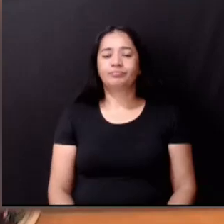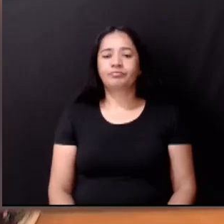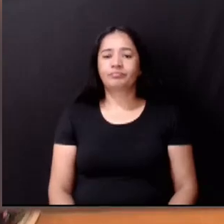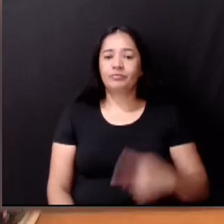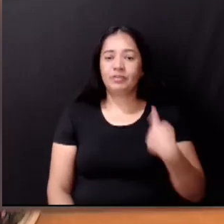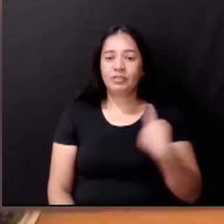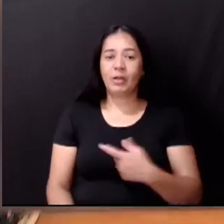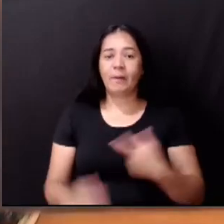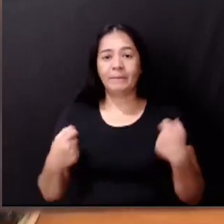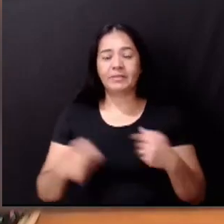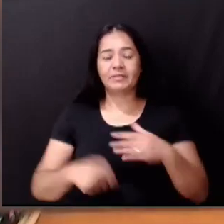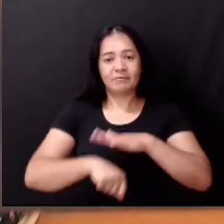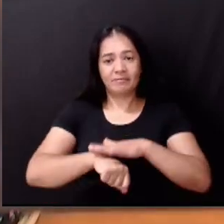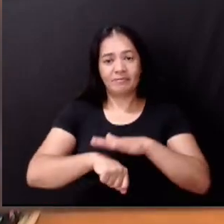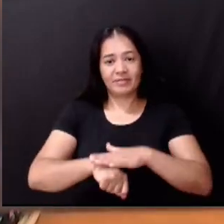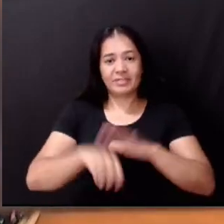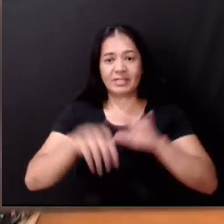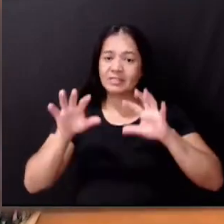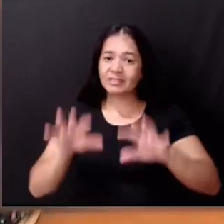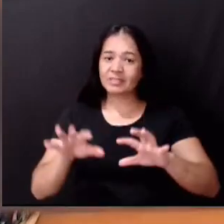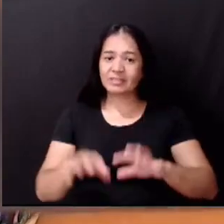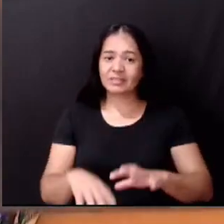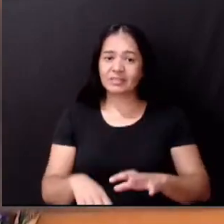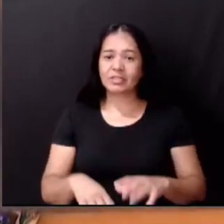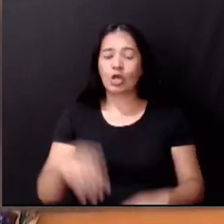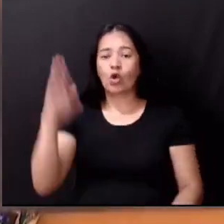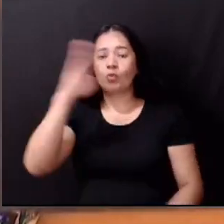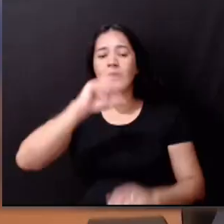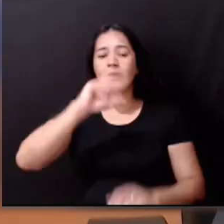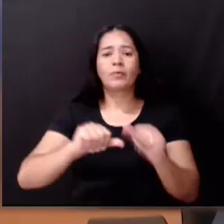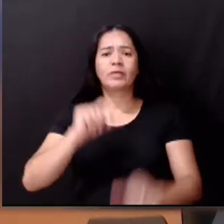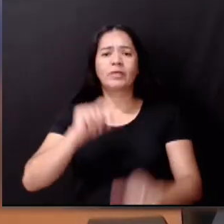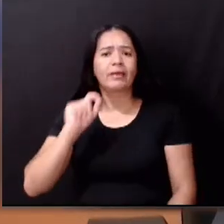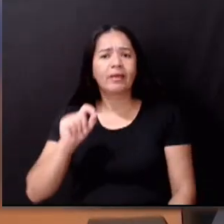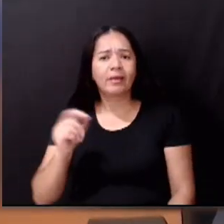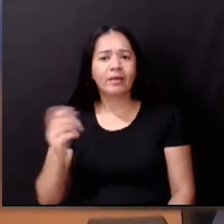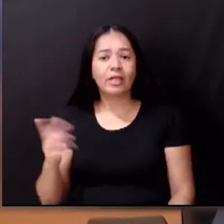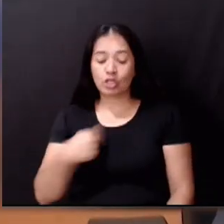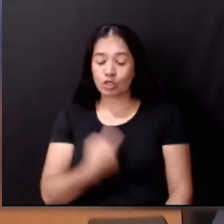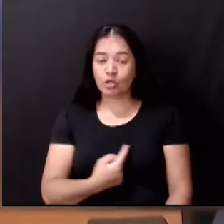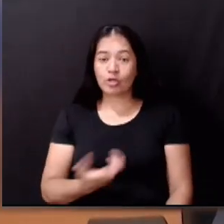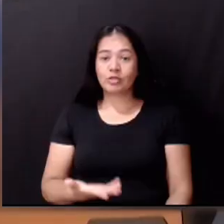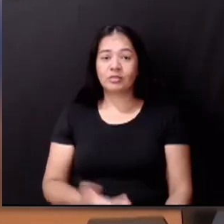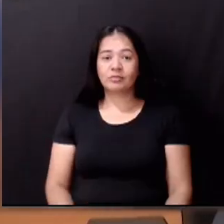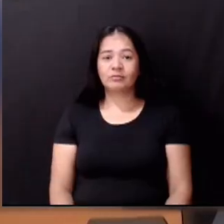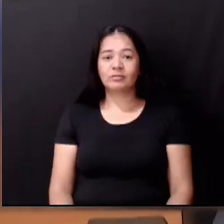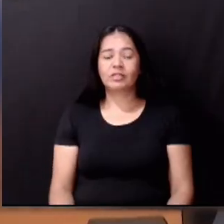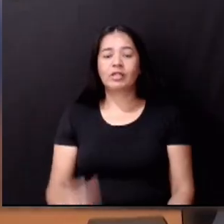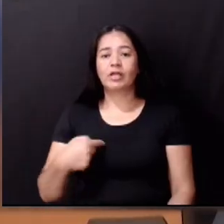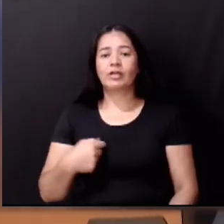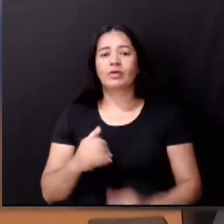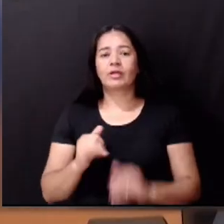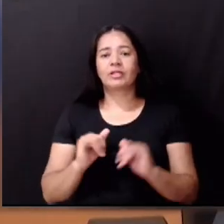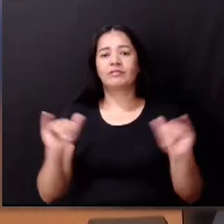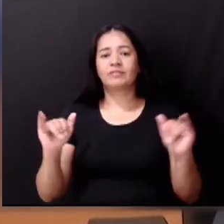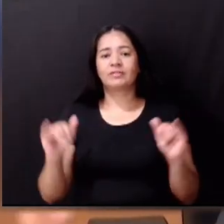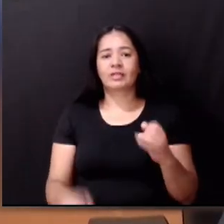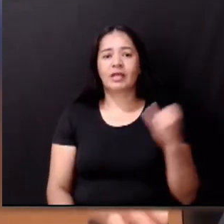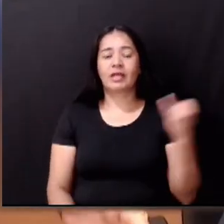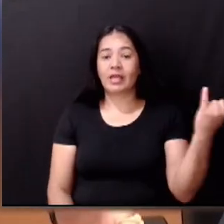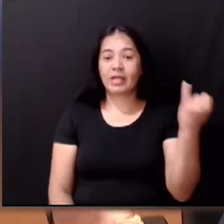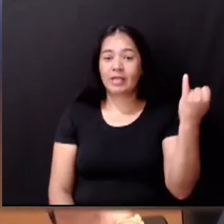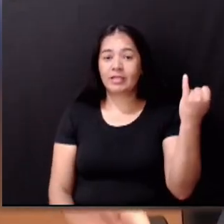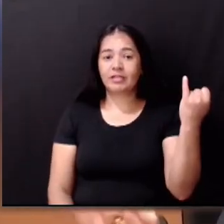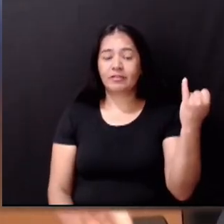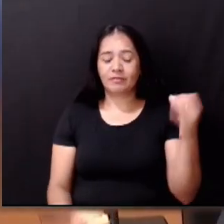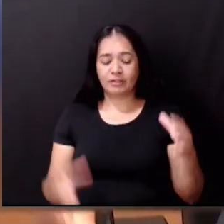isso. Quem muda o Brasil, quem muda um país somos nós. Quero dizer o quanto é importante essa construção conjunta,